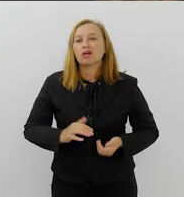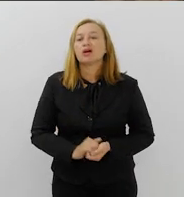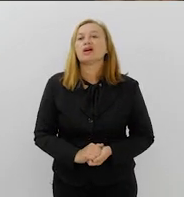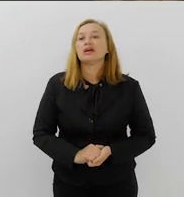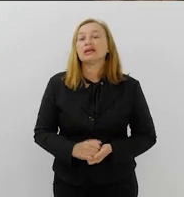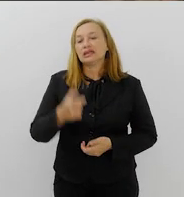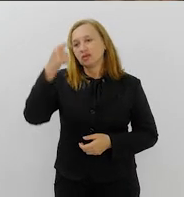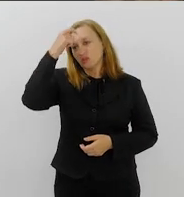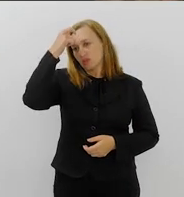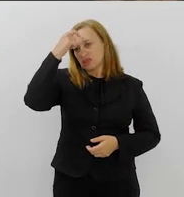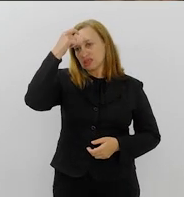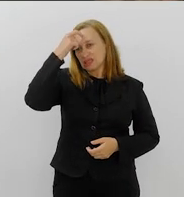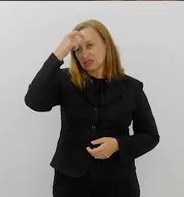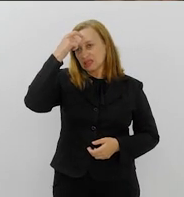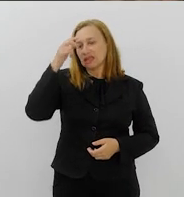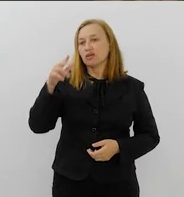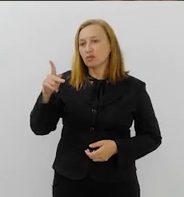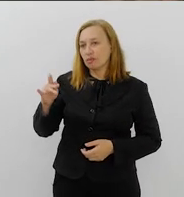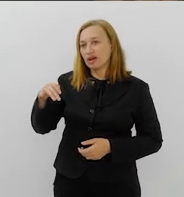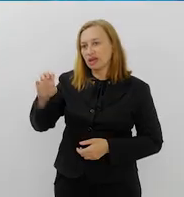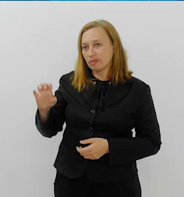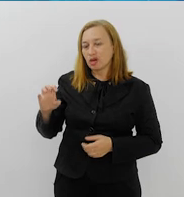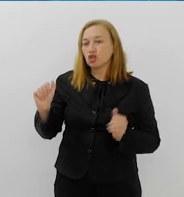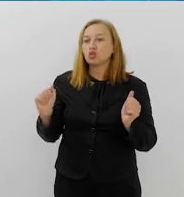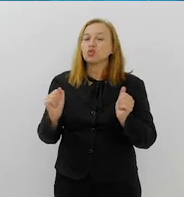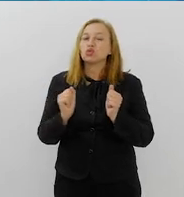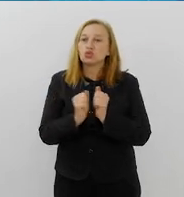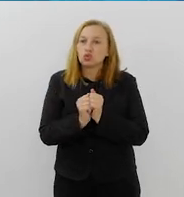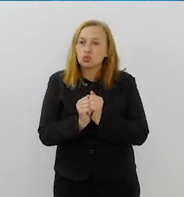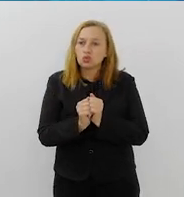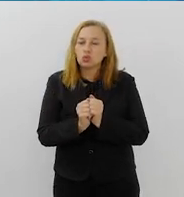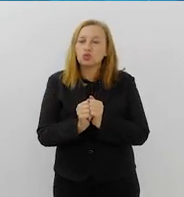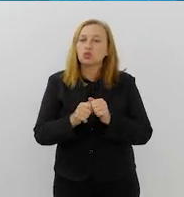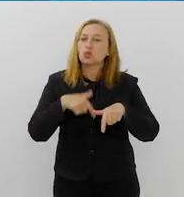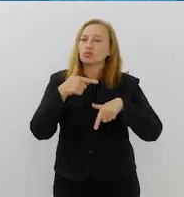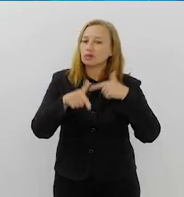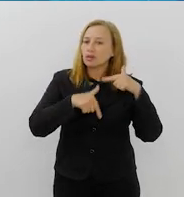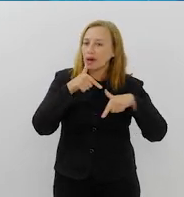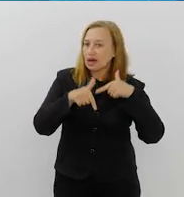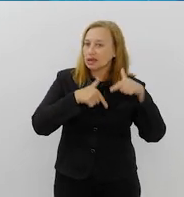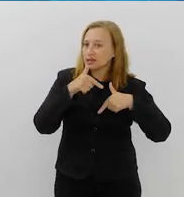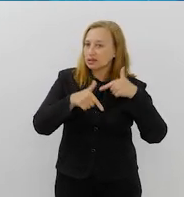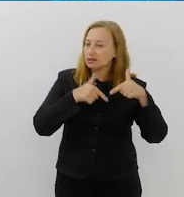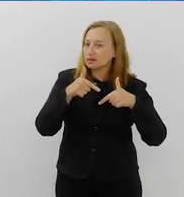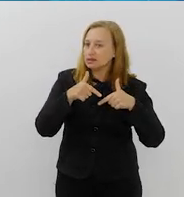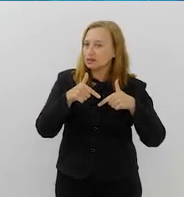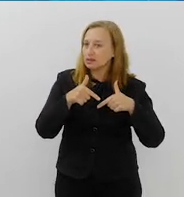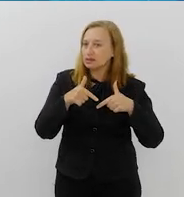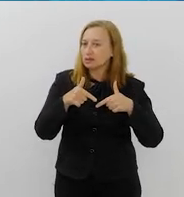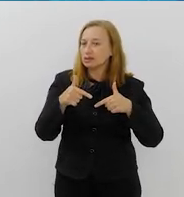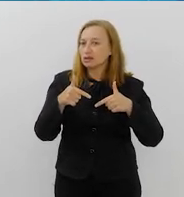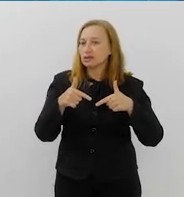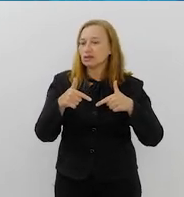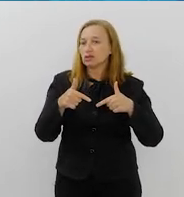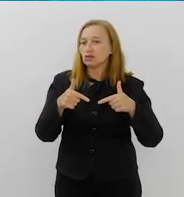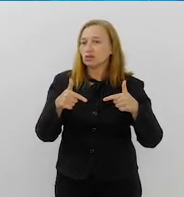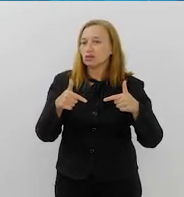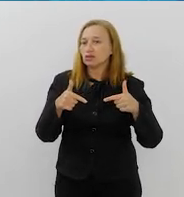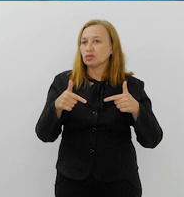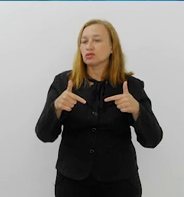né? Então, essa conscientização desses pais, juntamente com o trabalho